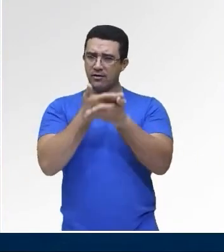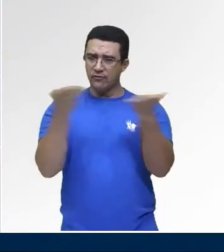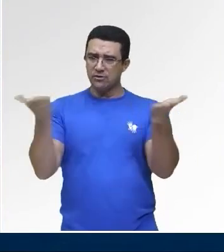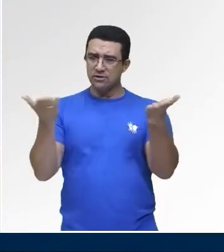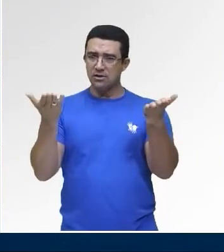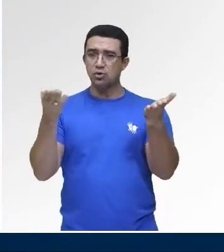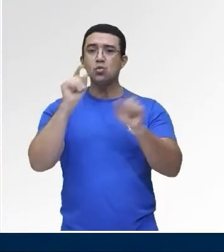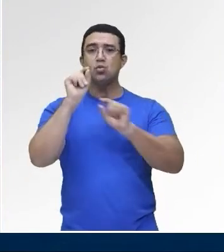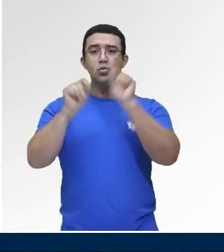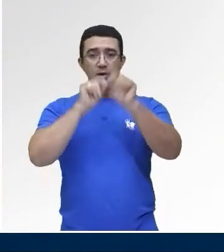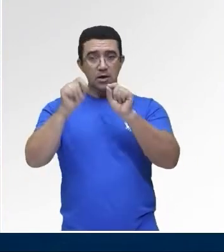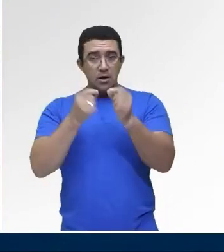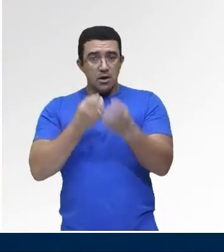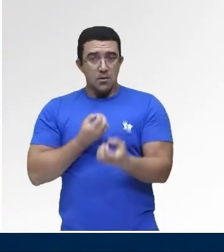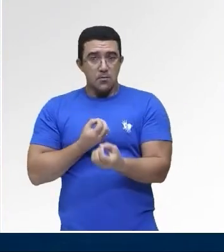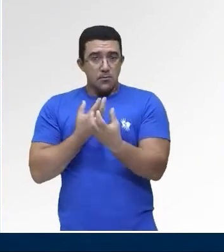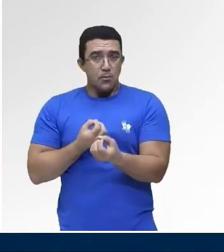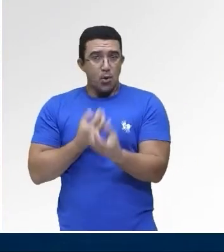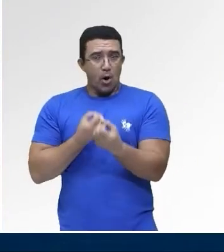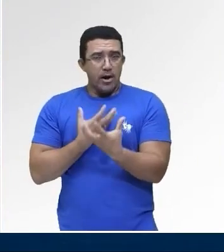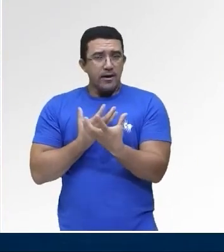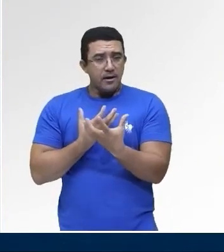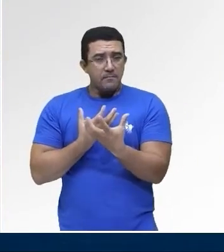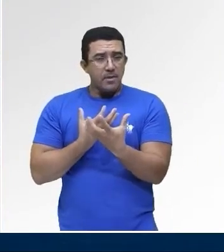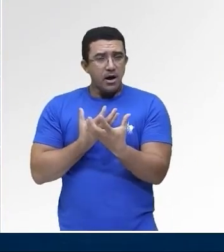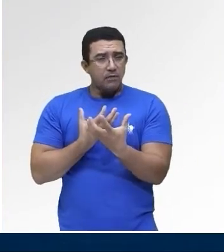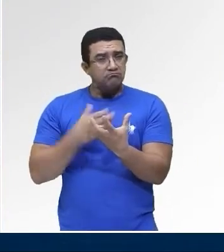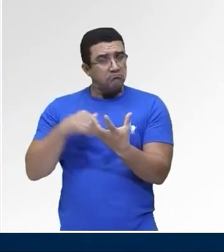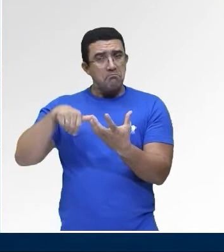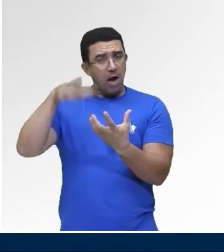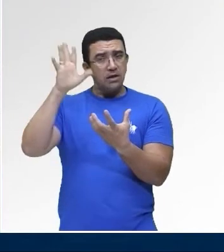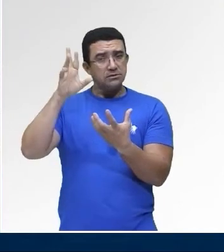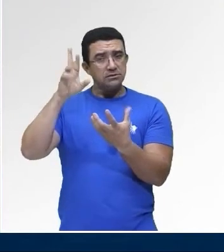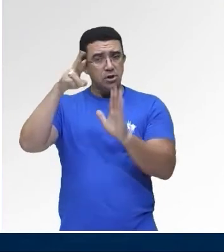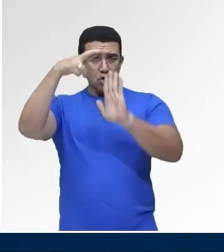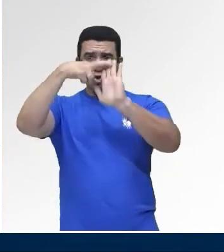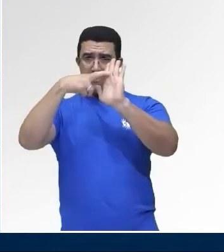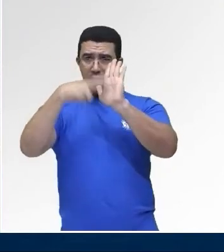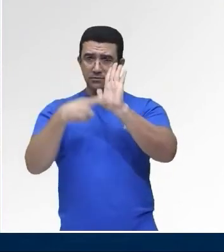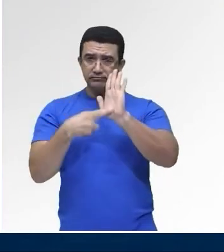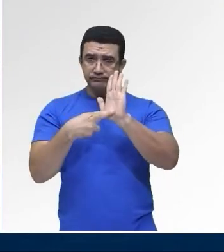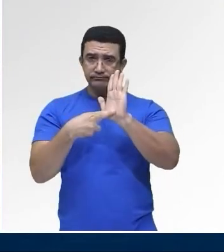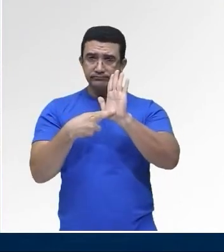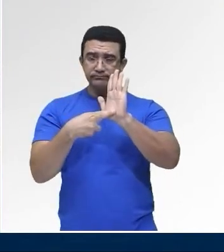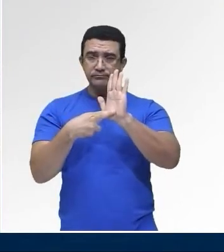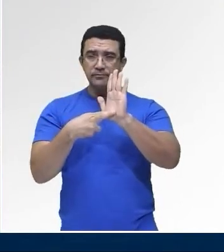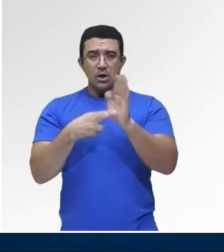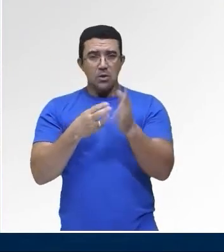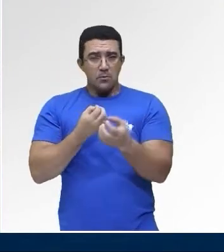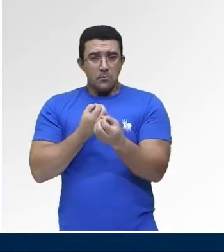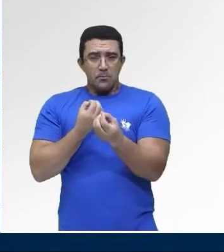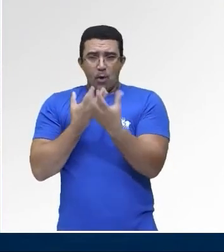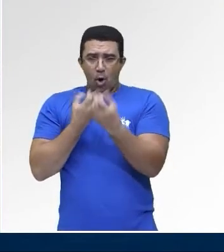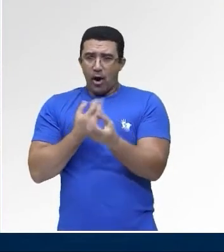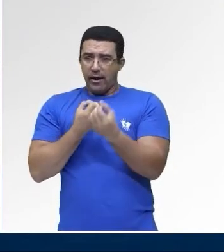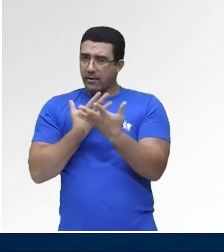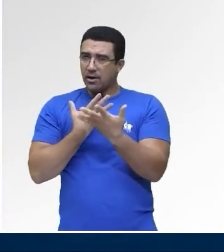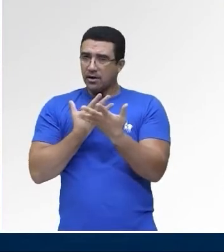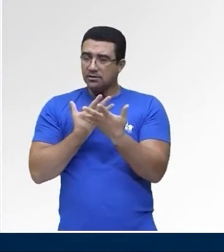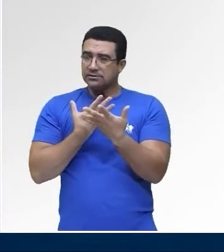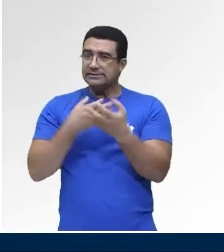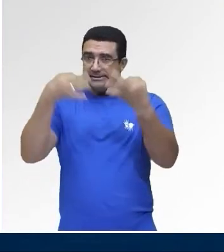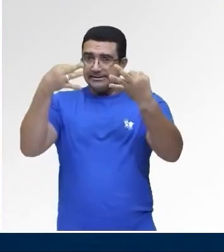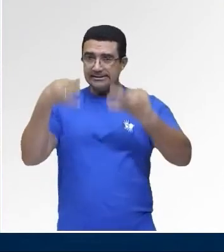poema mais normativo, digamos assim, tá? Os poemas de forma fixa